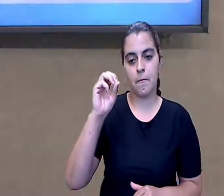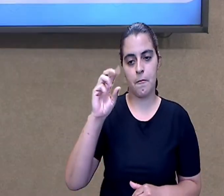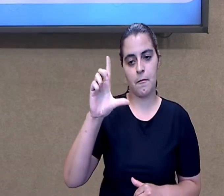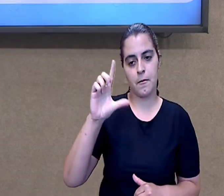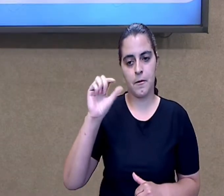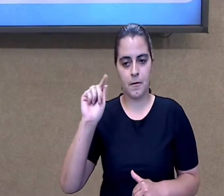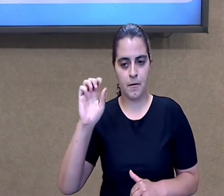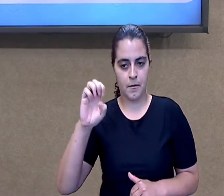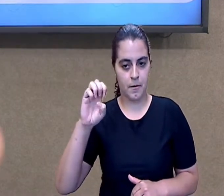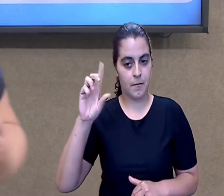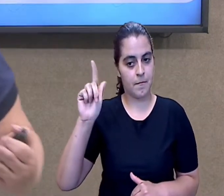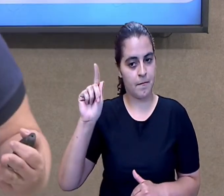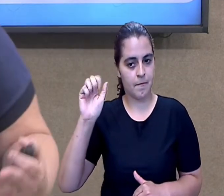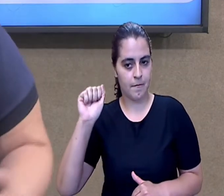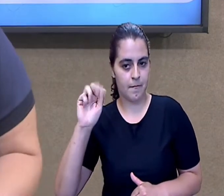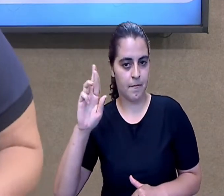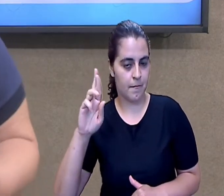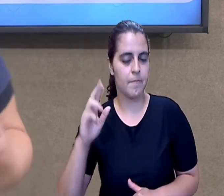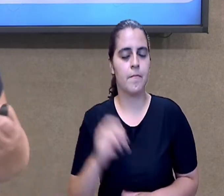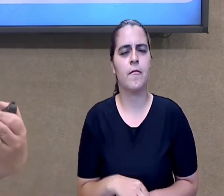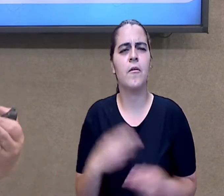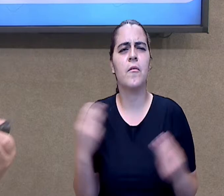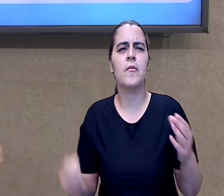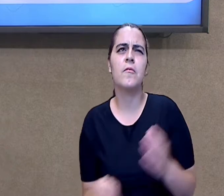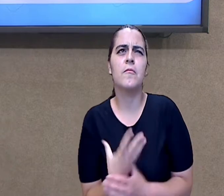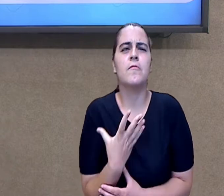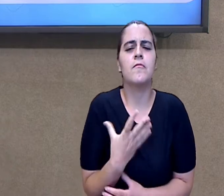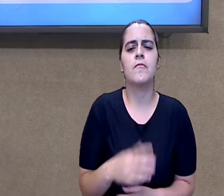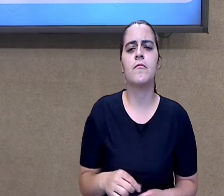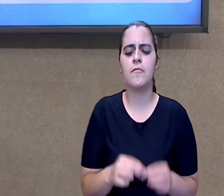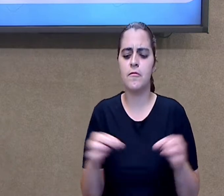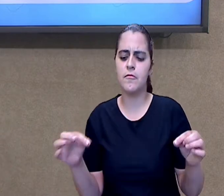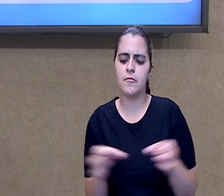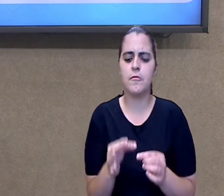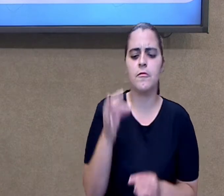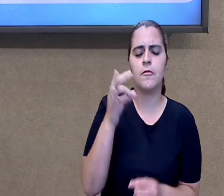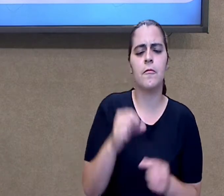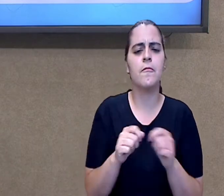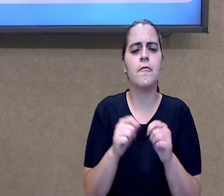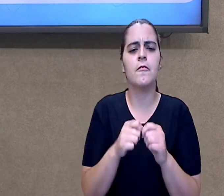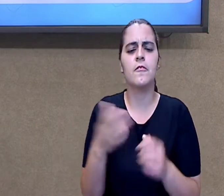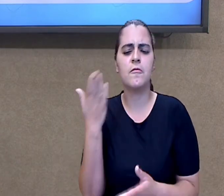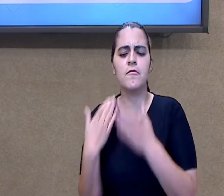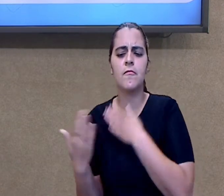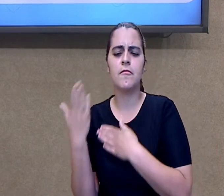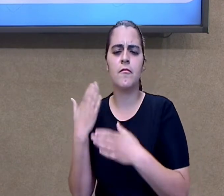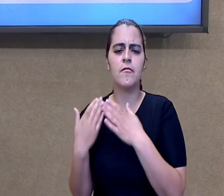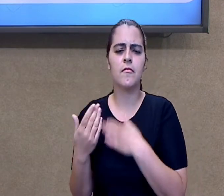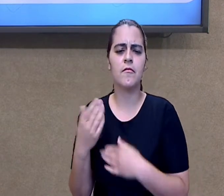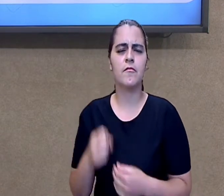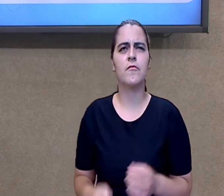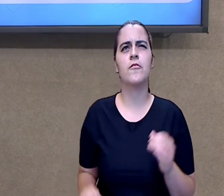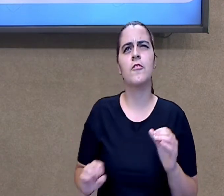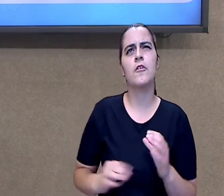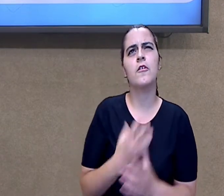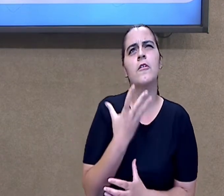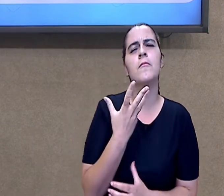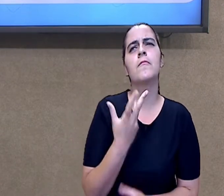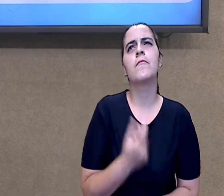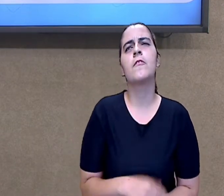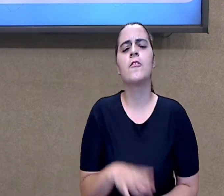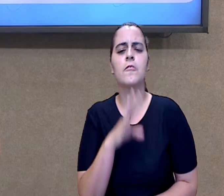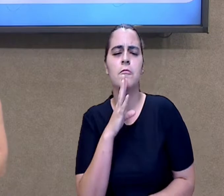gente iniciar e conhecer como surgiram as medidas e como eles faziam antes de se inventar as que